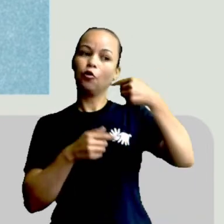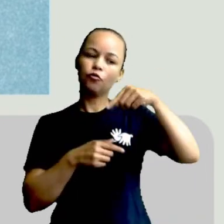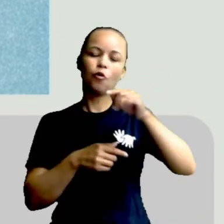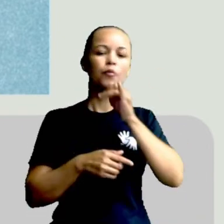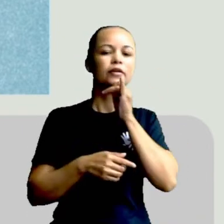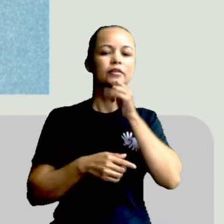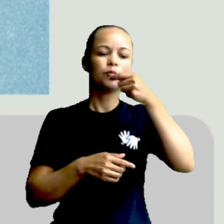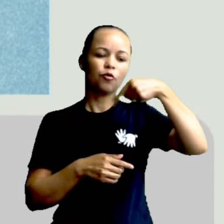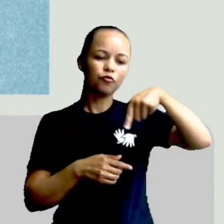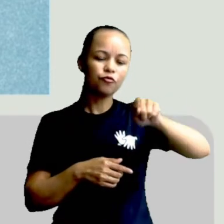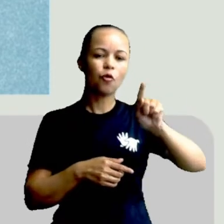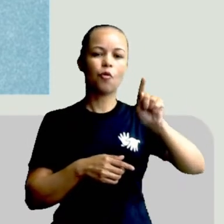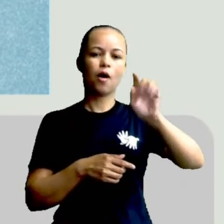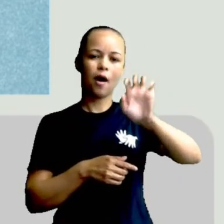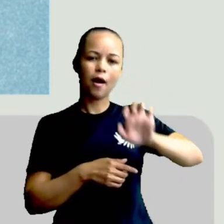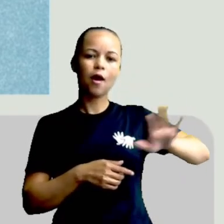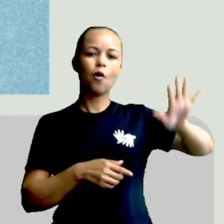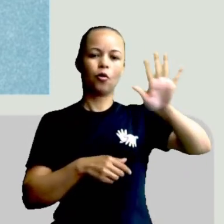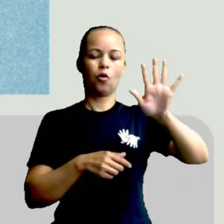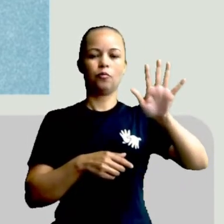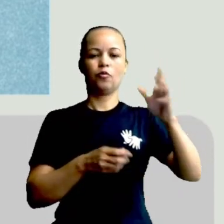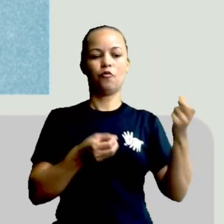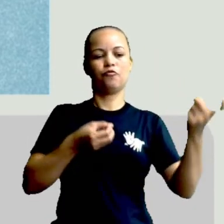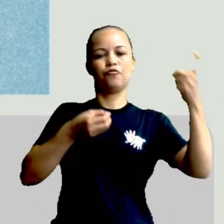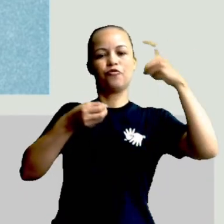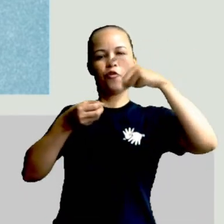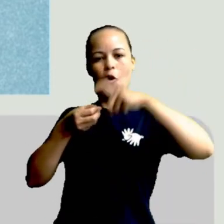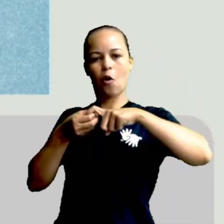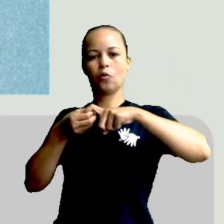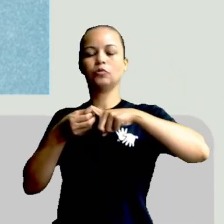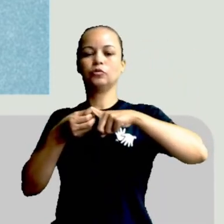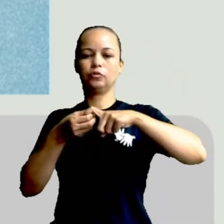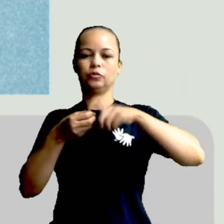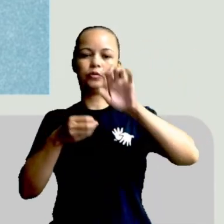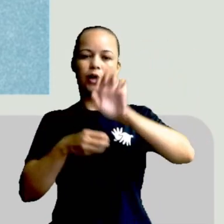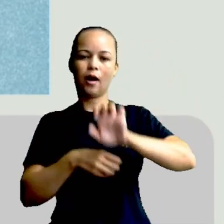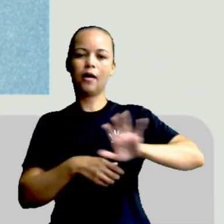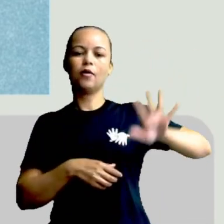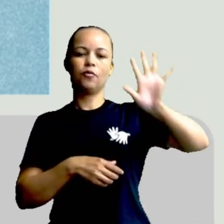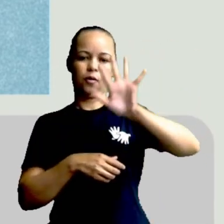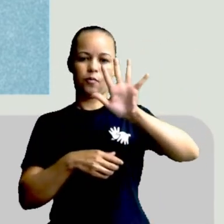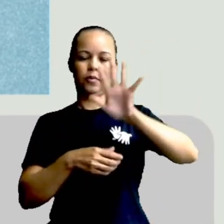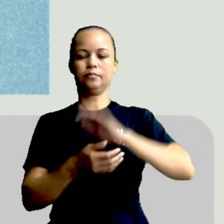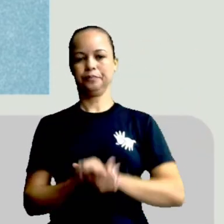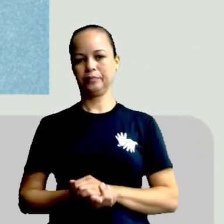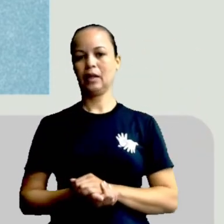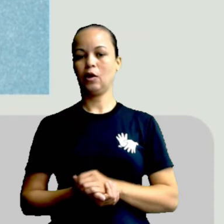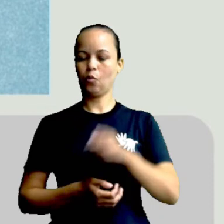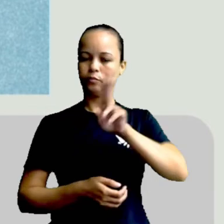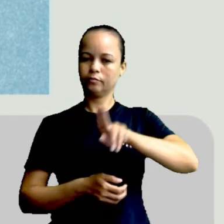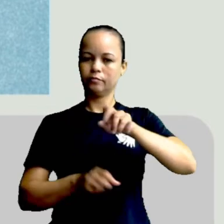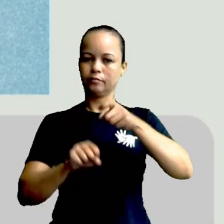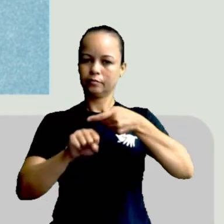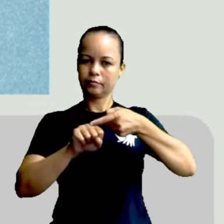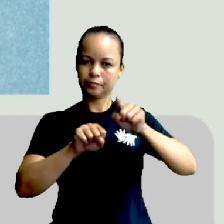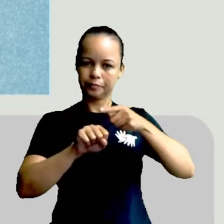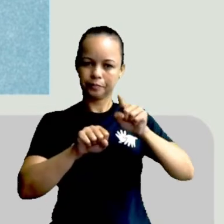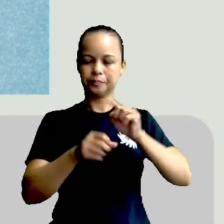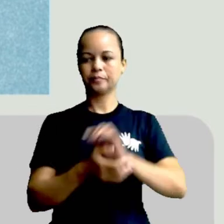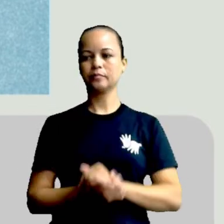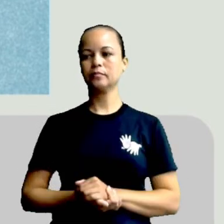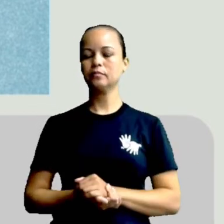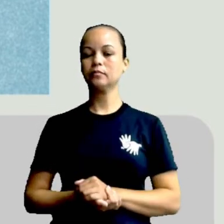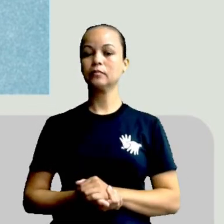Europa volto da Europa então seu voar volto da eu uso a crase